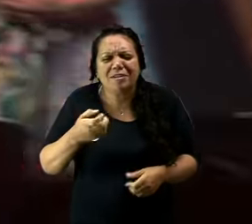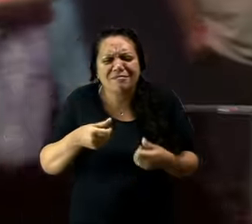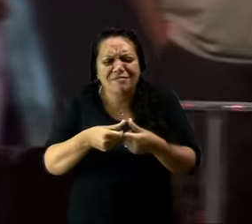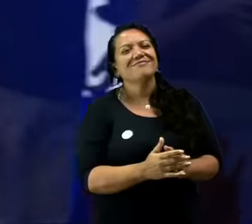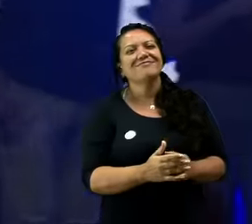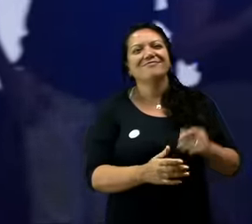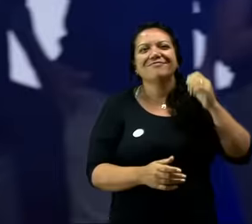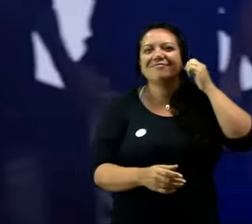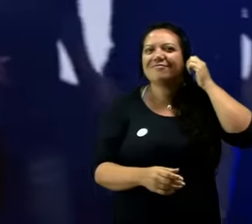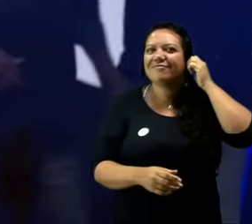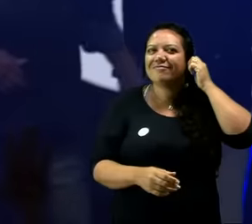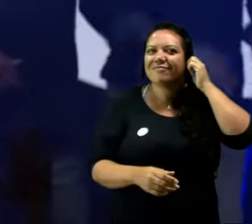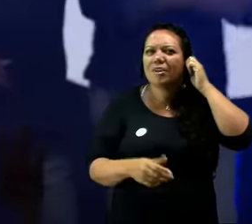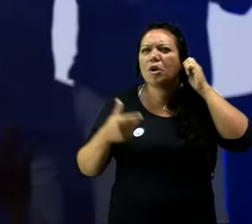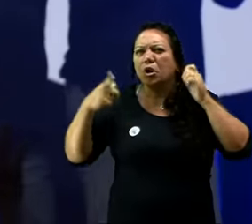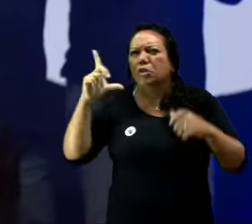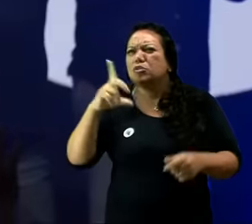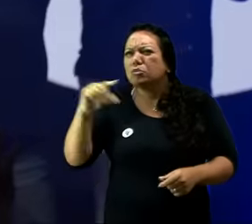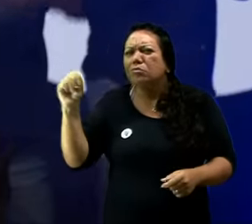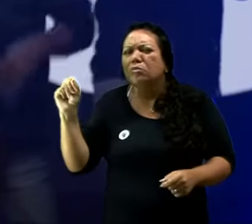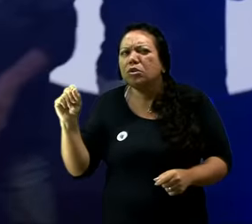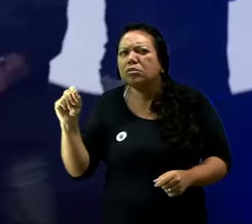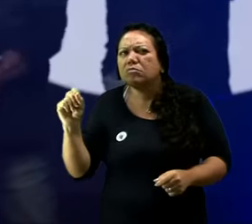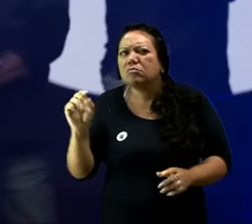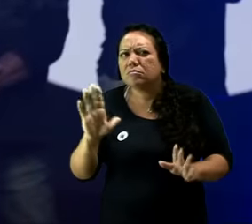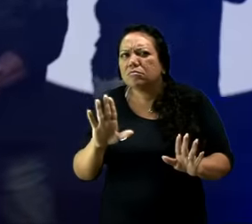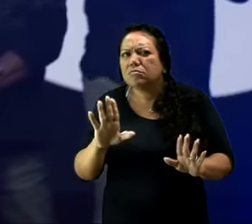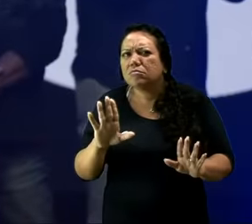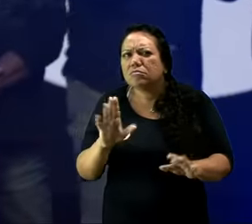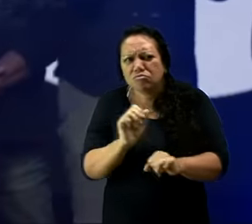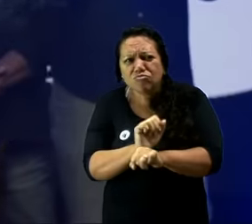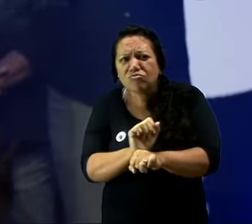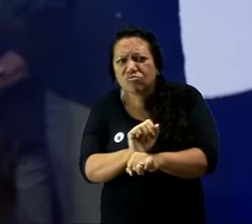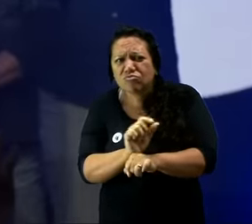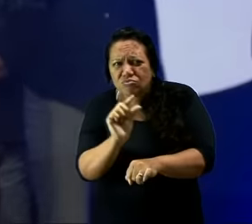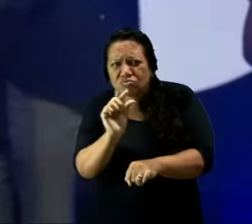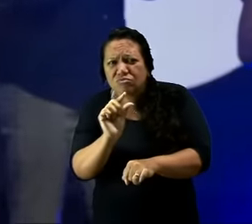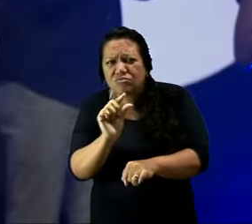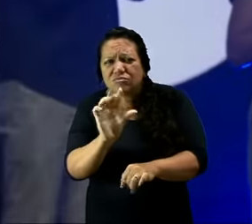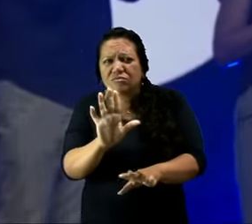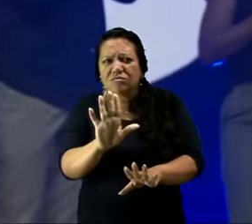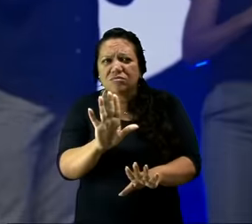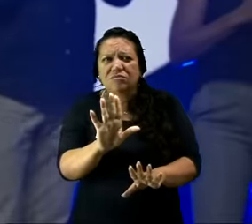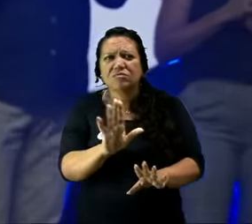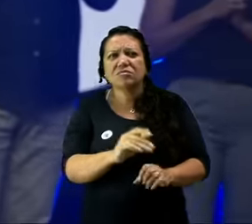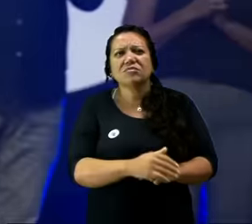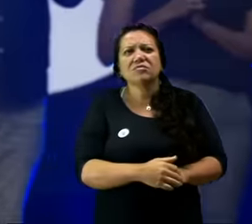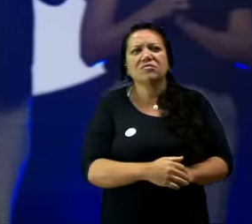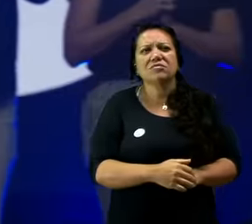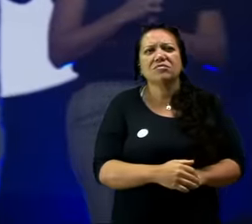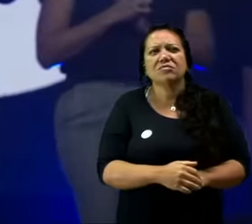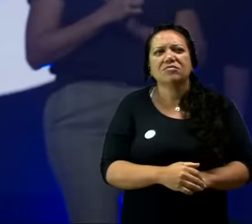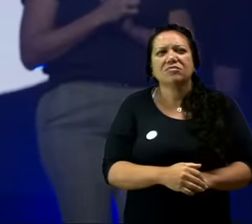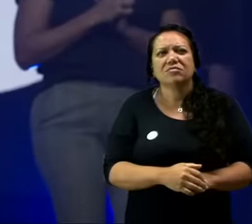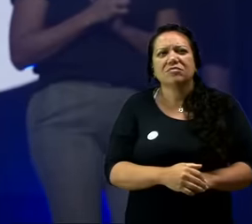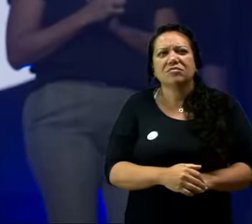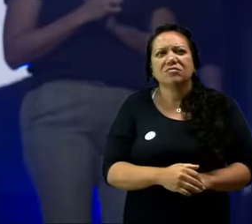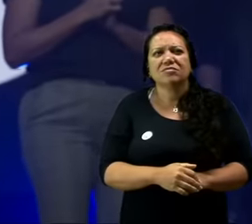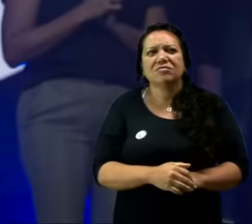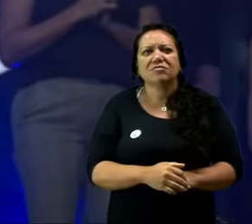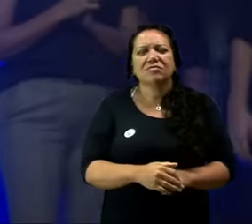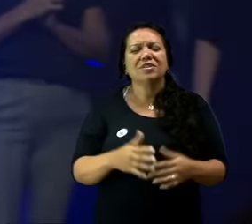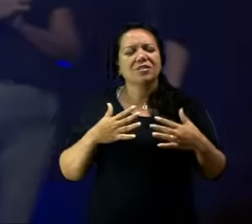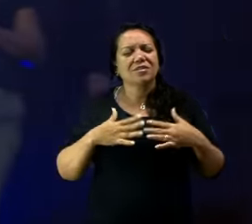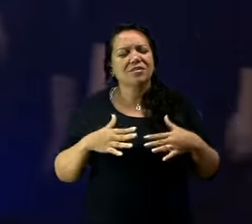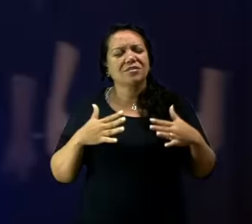Uma. Anda de boa, ninguém se mexe. Já ficou até agora, irmão. Ninguém se mexe para não atrapalhar o que o Espírito Santo está fazendo